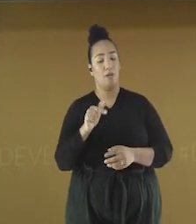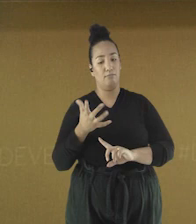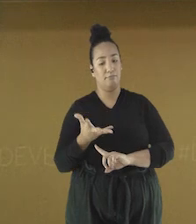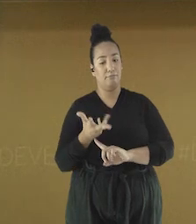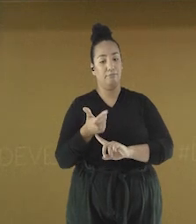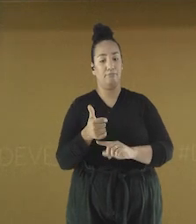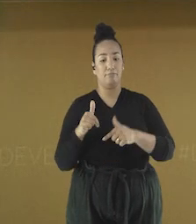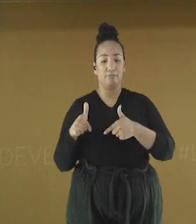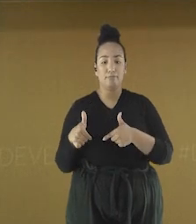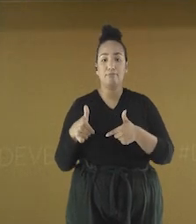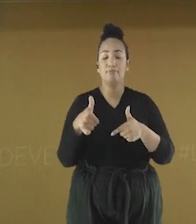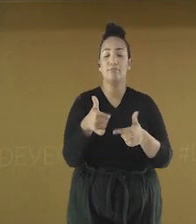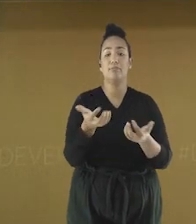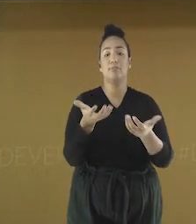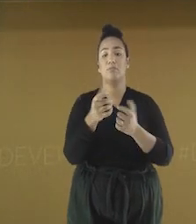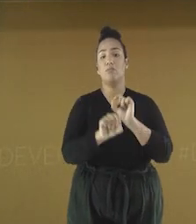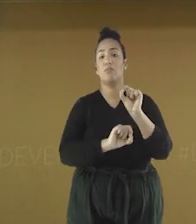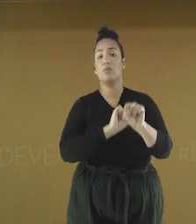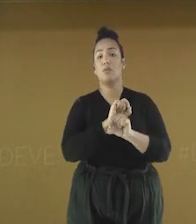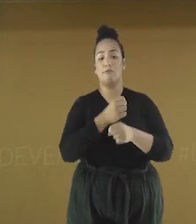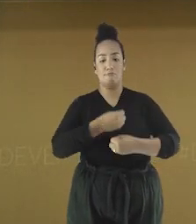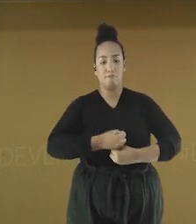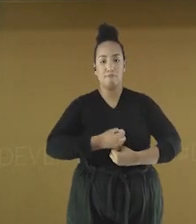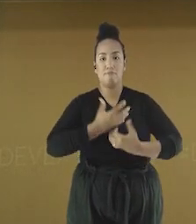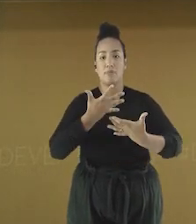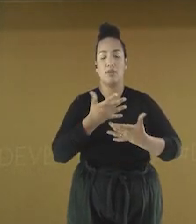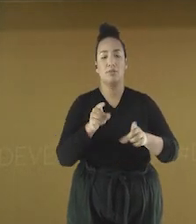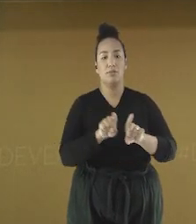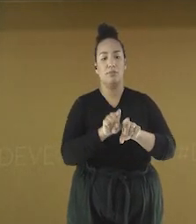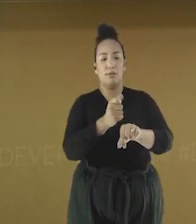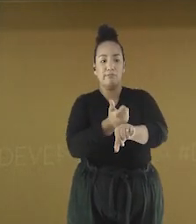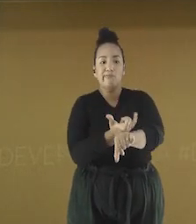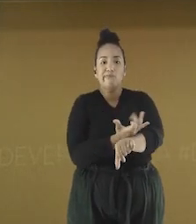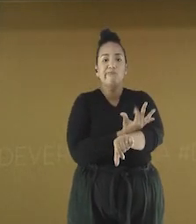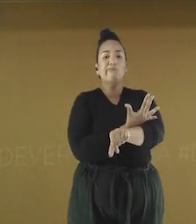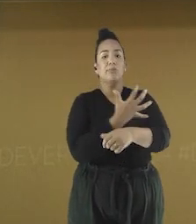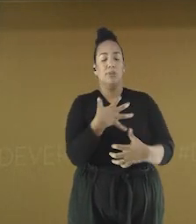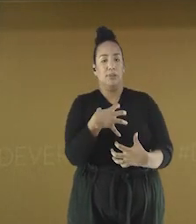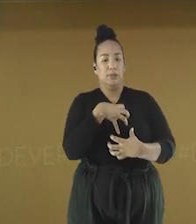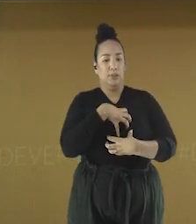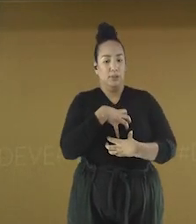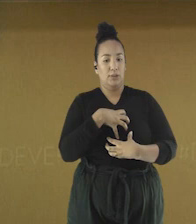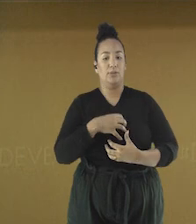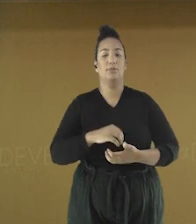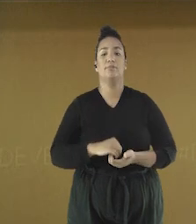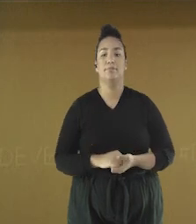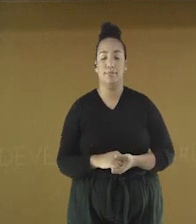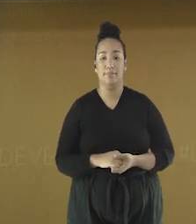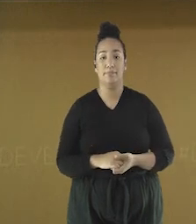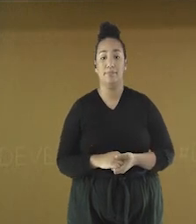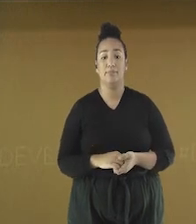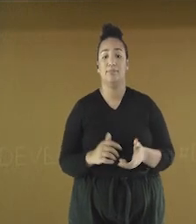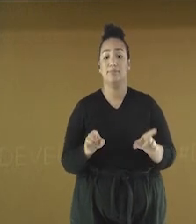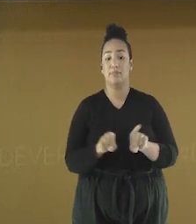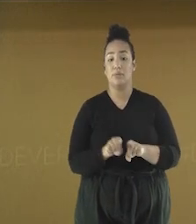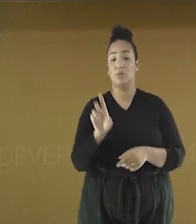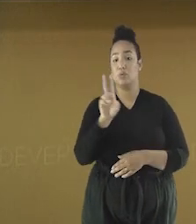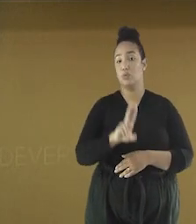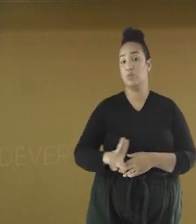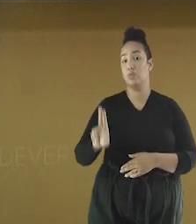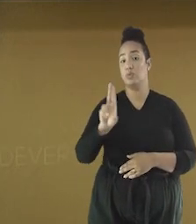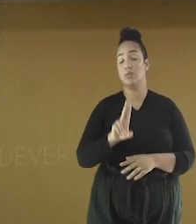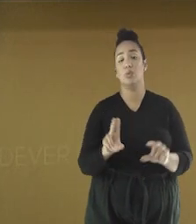de manifestação artística que busca expressar e provocar emoções nos leitores ou ouvintes,